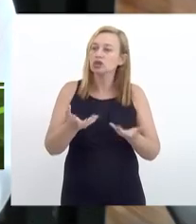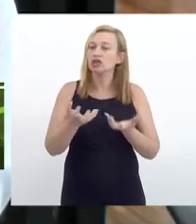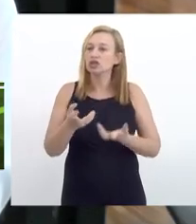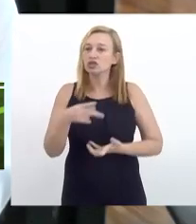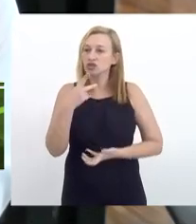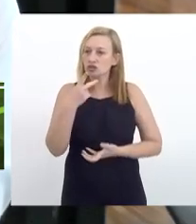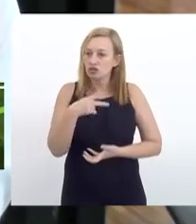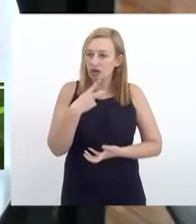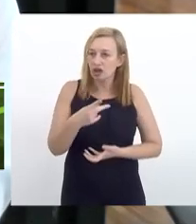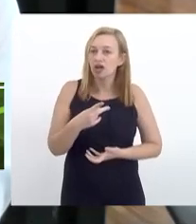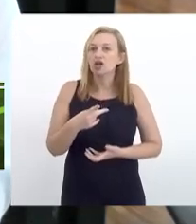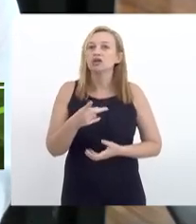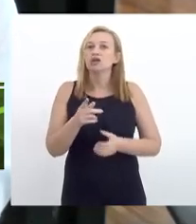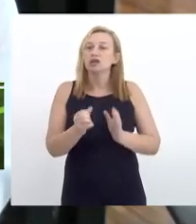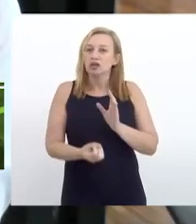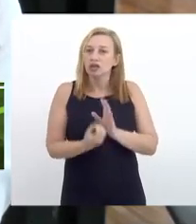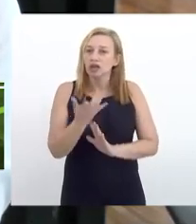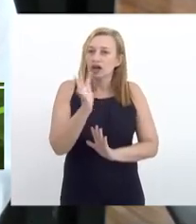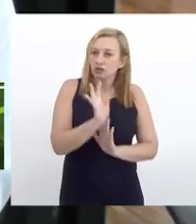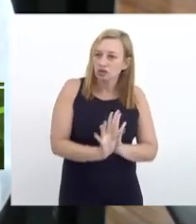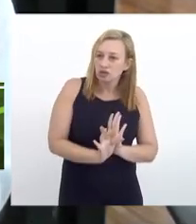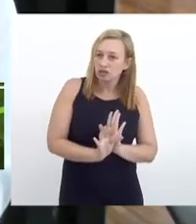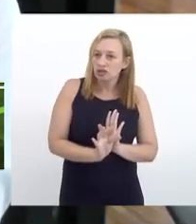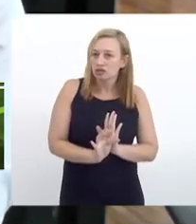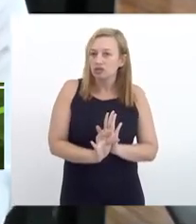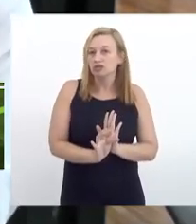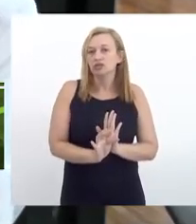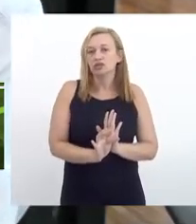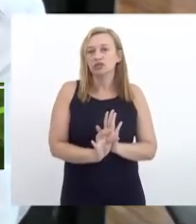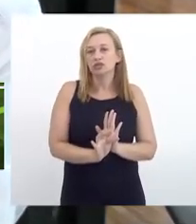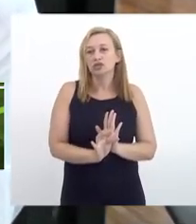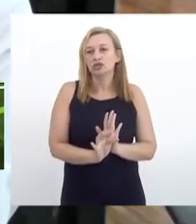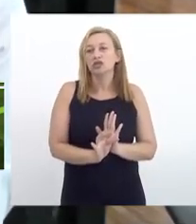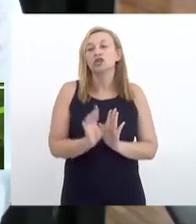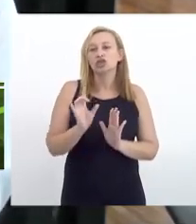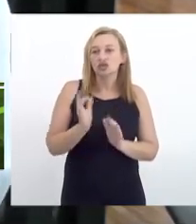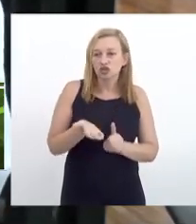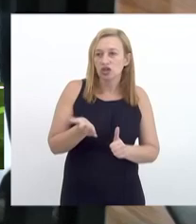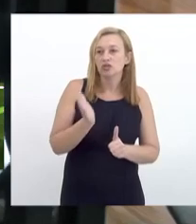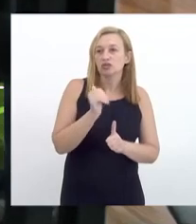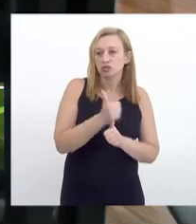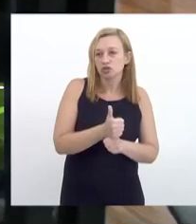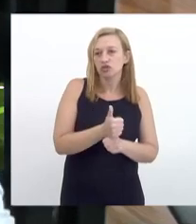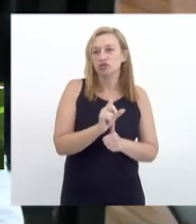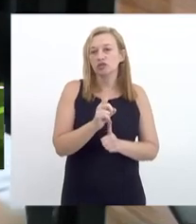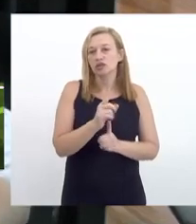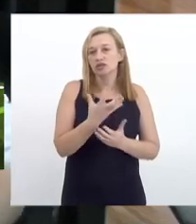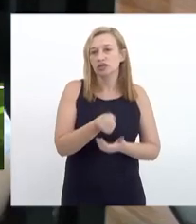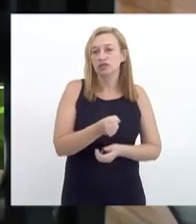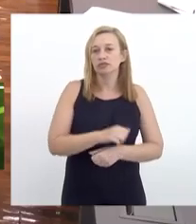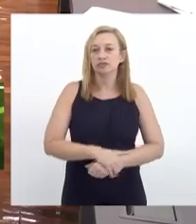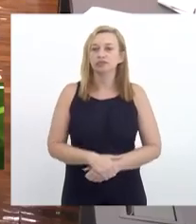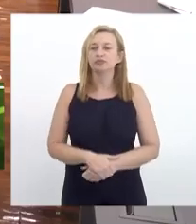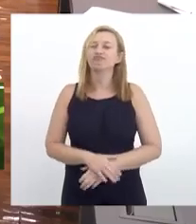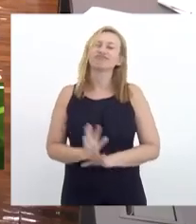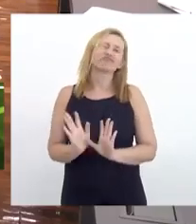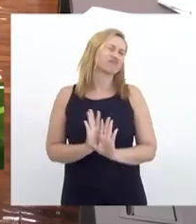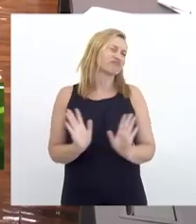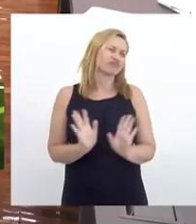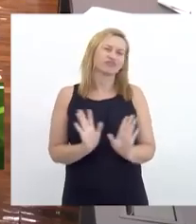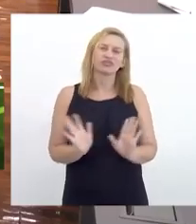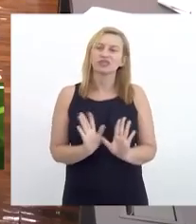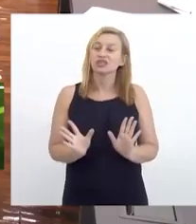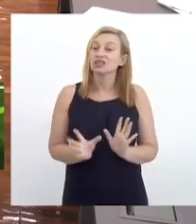apresentar Para quando for fazer esse texto Seja levado em consideração Já que no substitutivo não foi levado Não, mas a gente